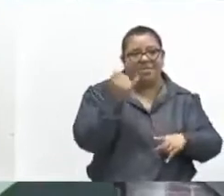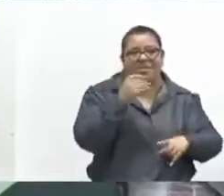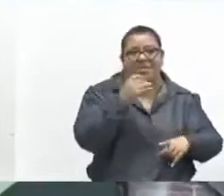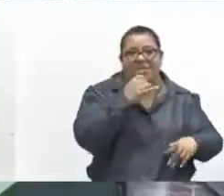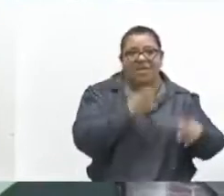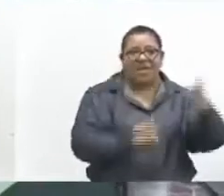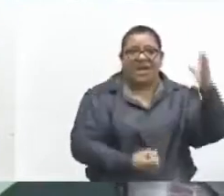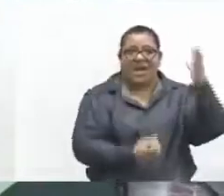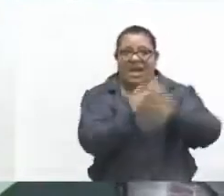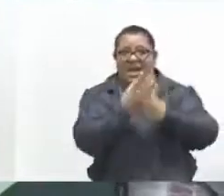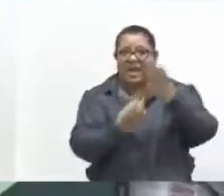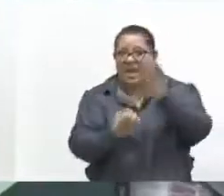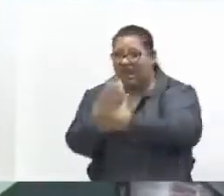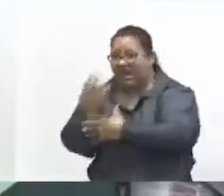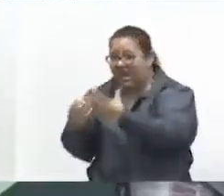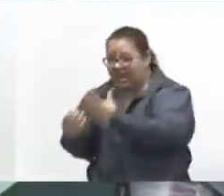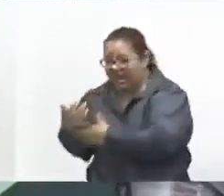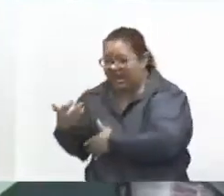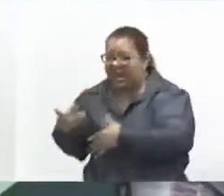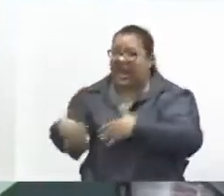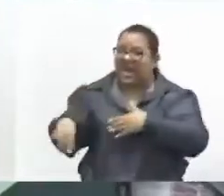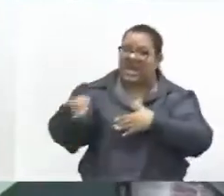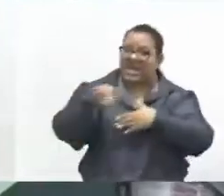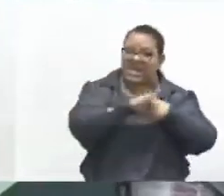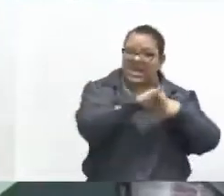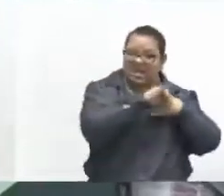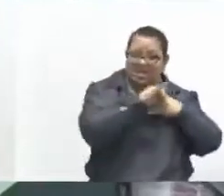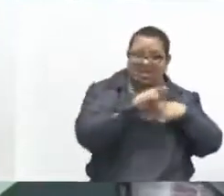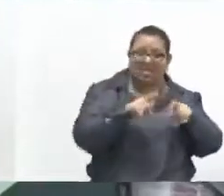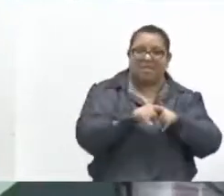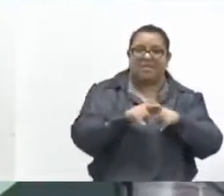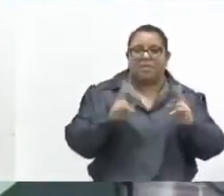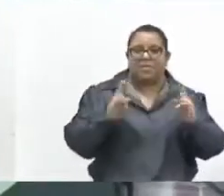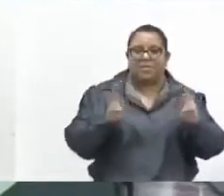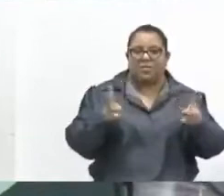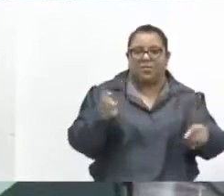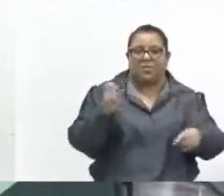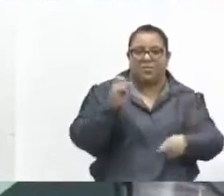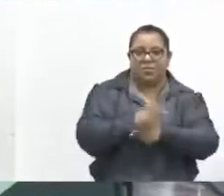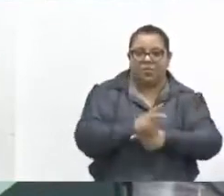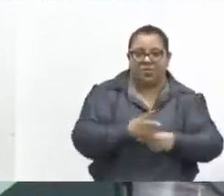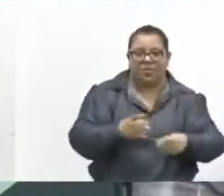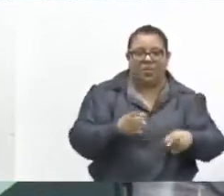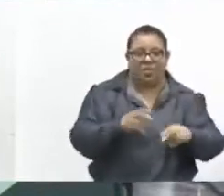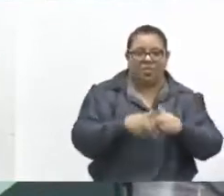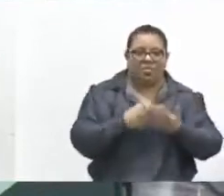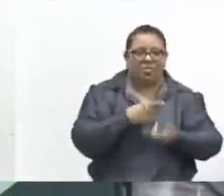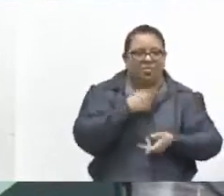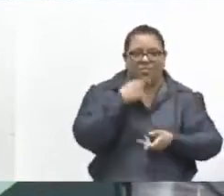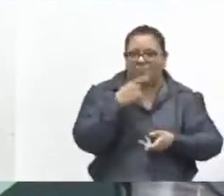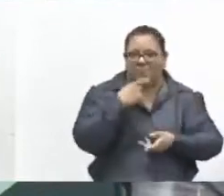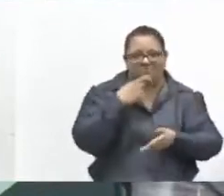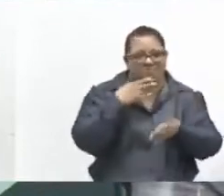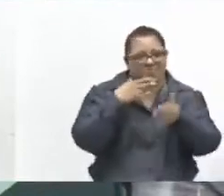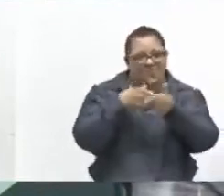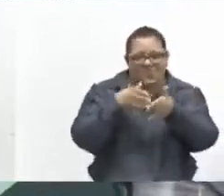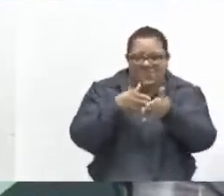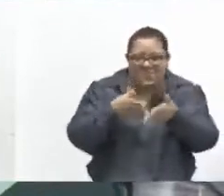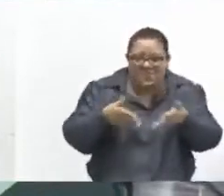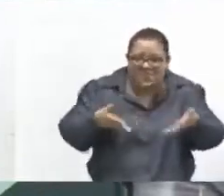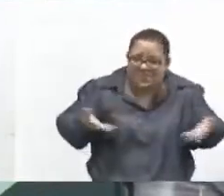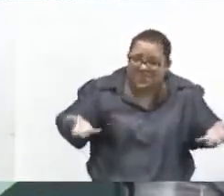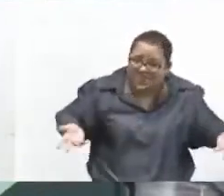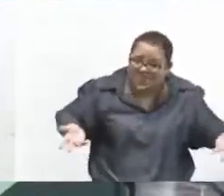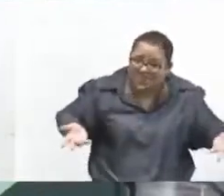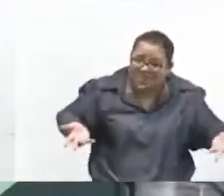criar o centro acadêmico, o diretório e o Grêmio, a entidade estudantil, você tem que dar condição dela funcionar. Porque sem condições a gente ter uma sede para um DCE, para um